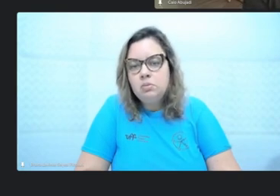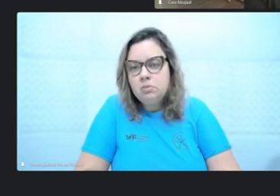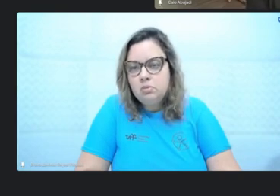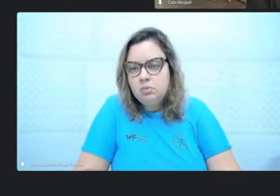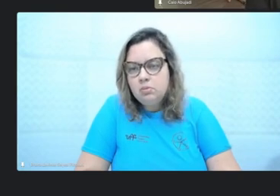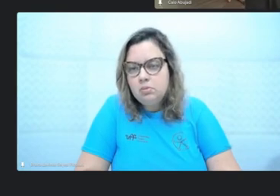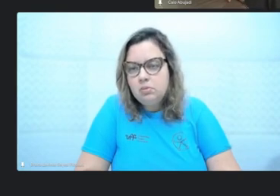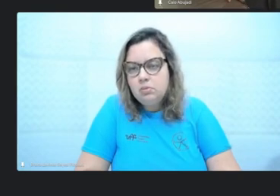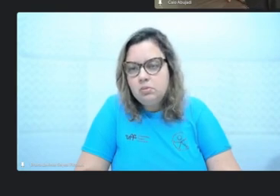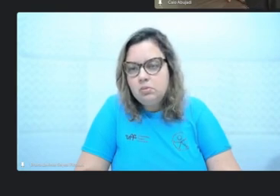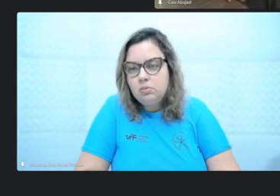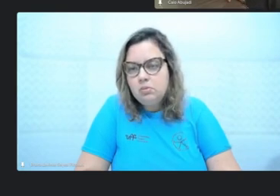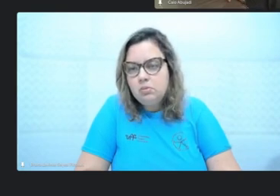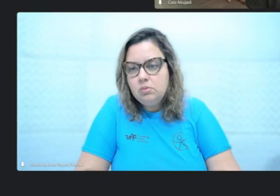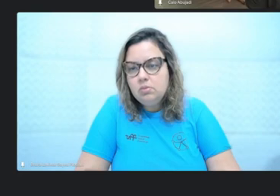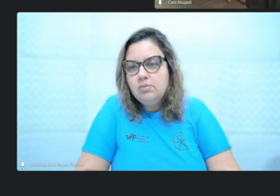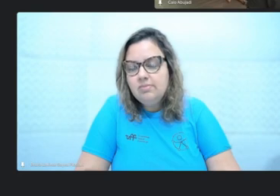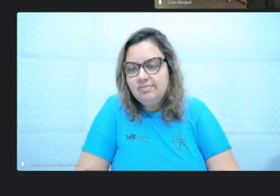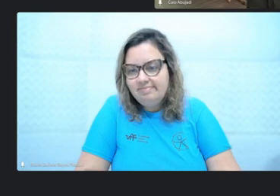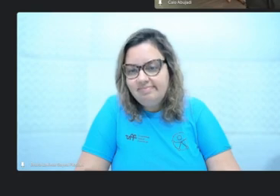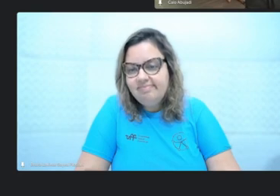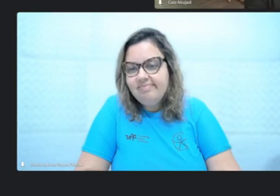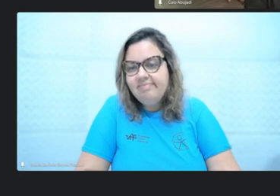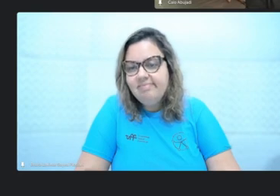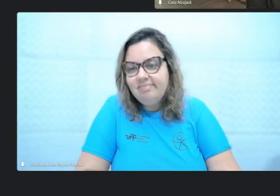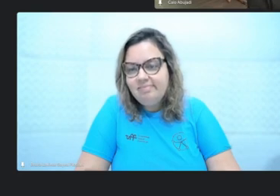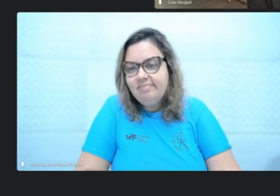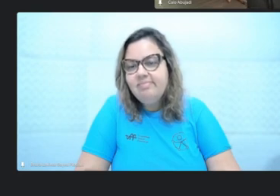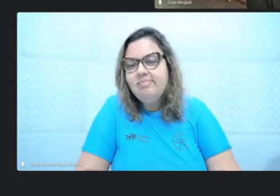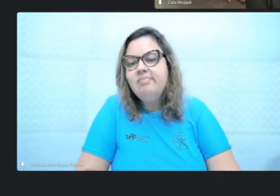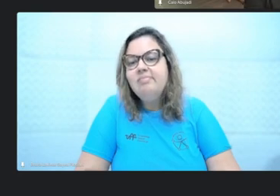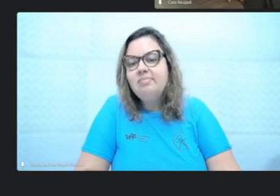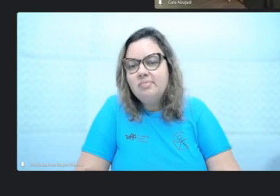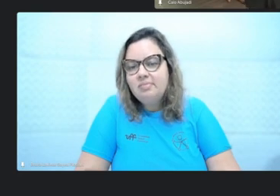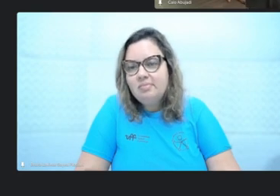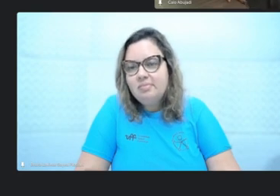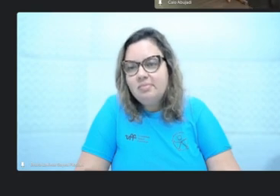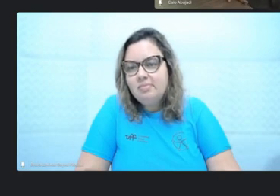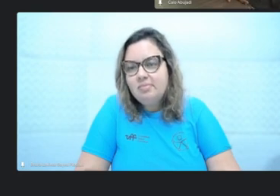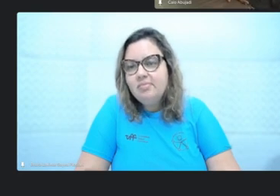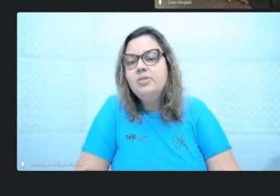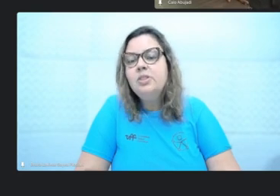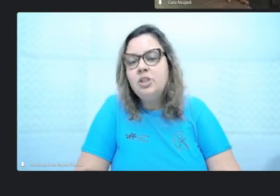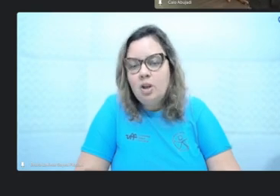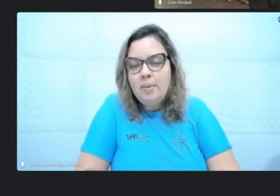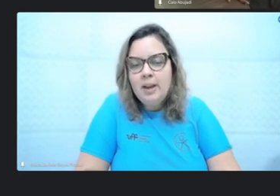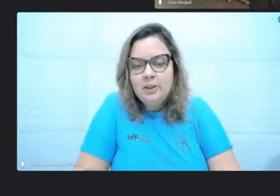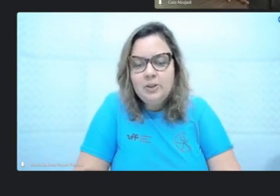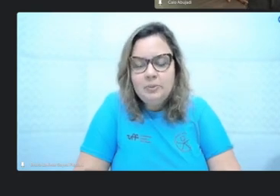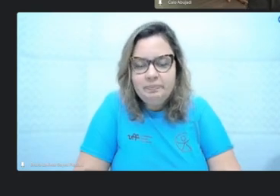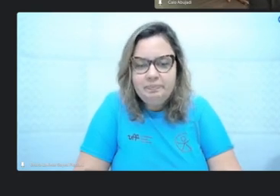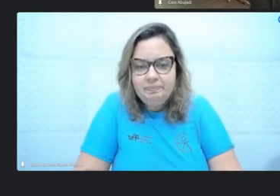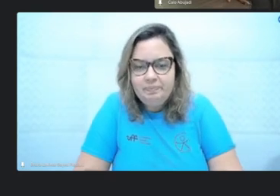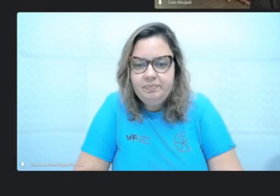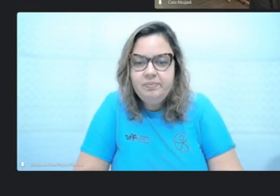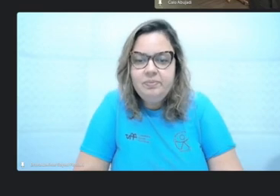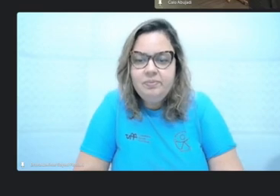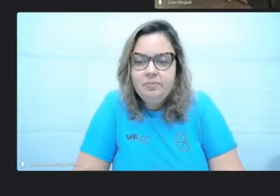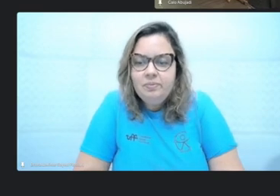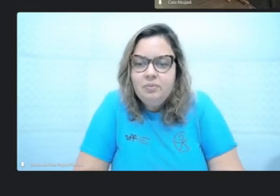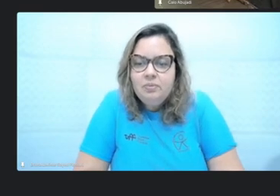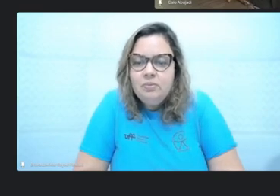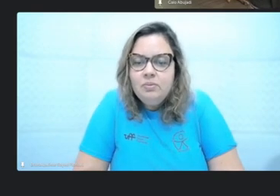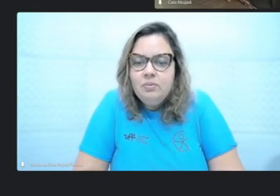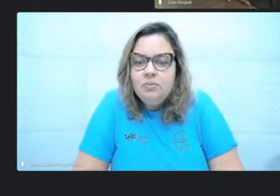e estão convidados, vai ser na UF, né? As inscrições já estão abertas, quem quiser